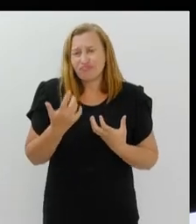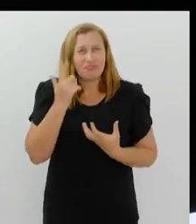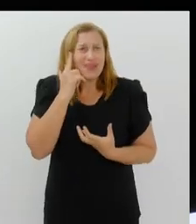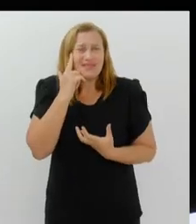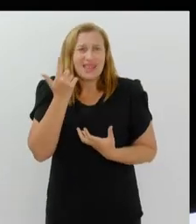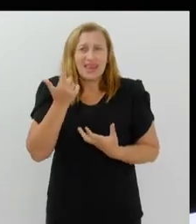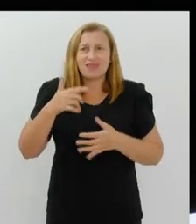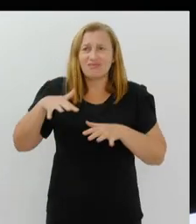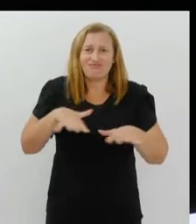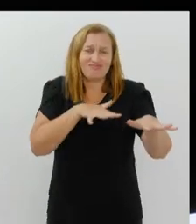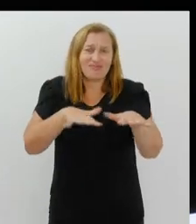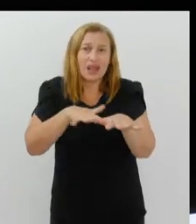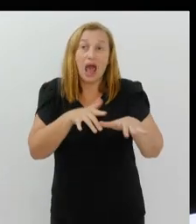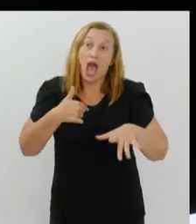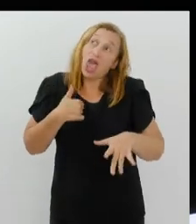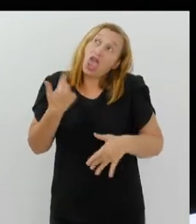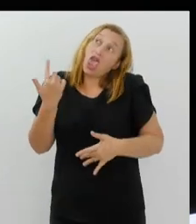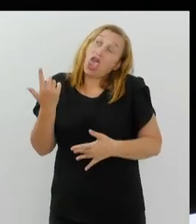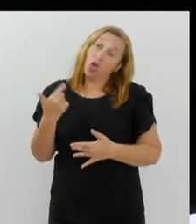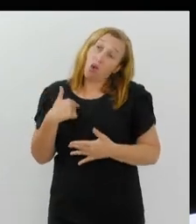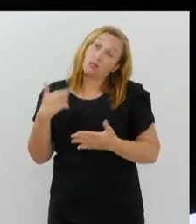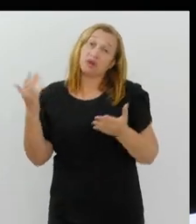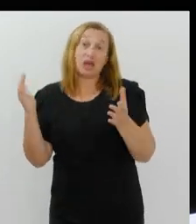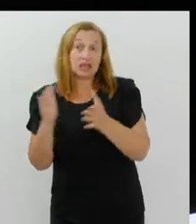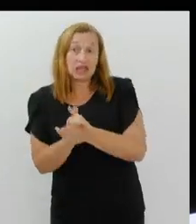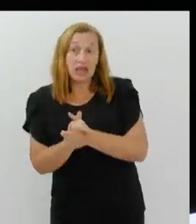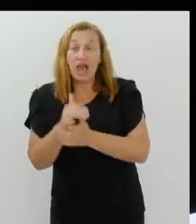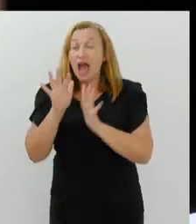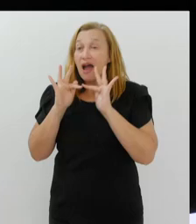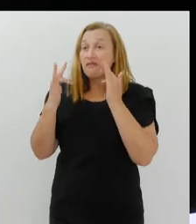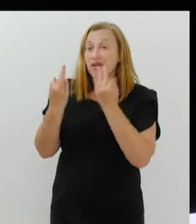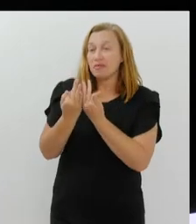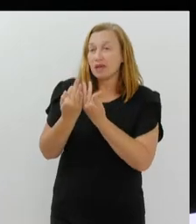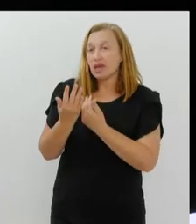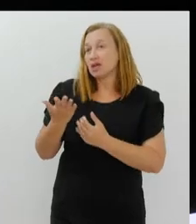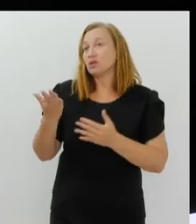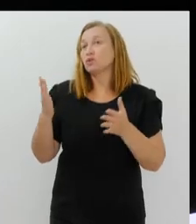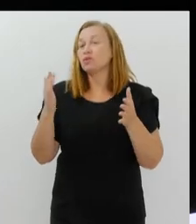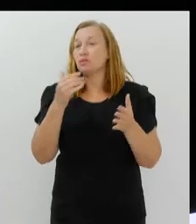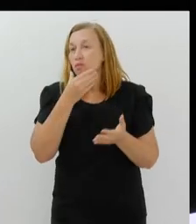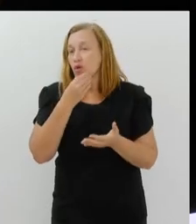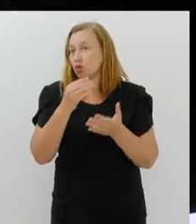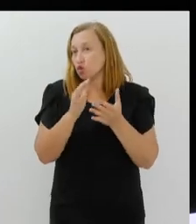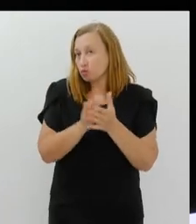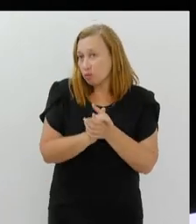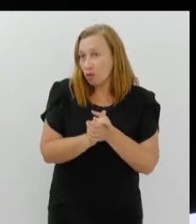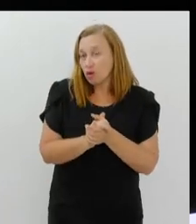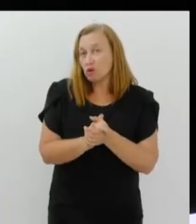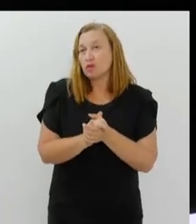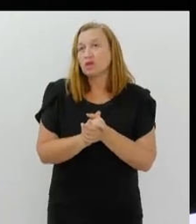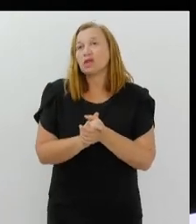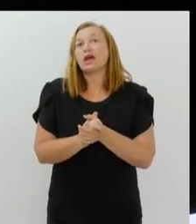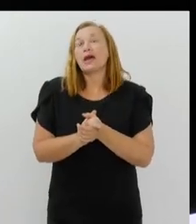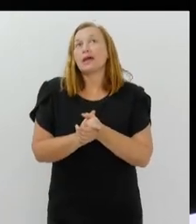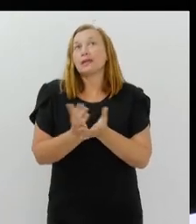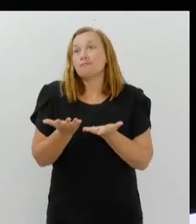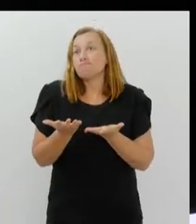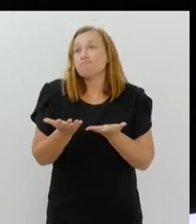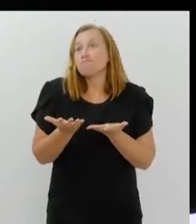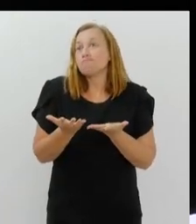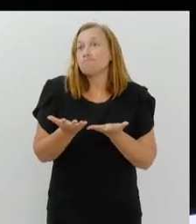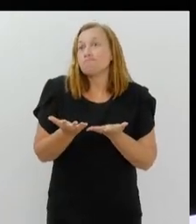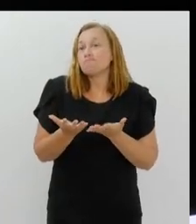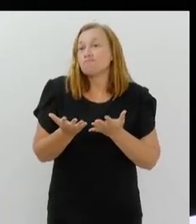desfilar. E aí eu me casei, e a família do pai do meu filho, a família do meu ex-marido lá da